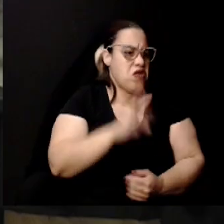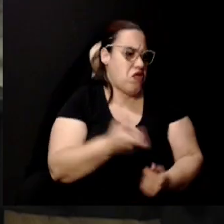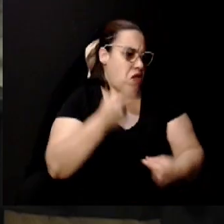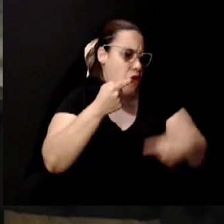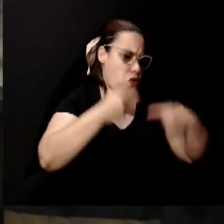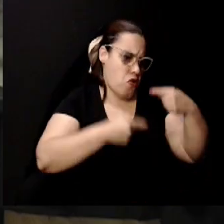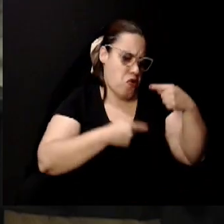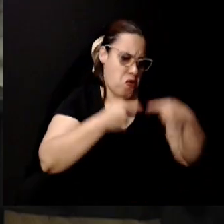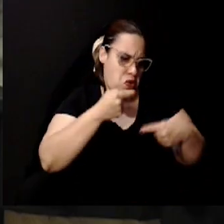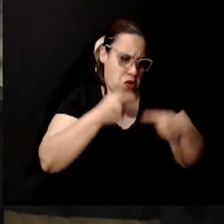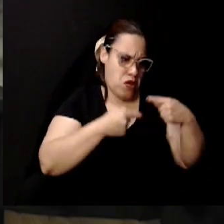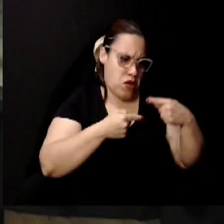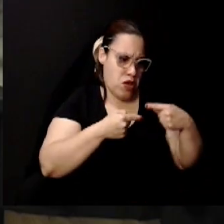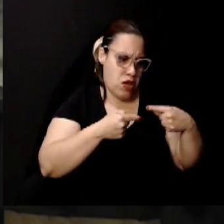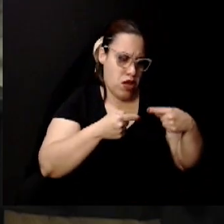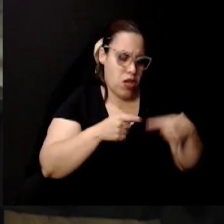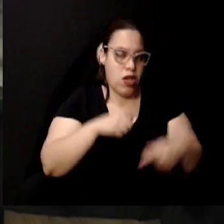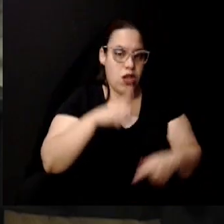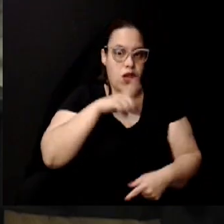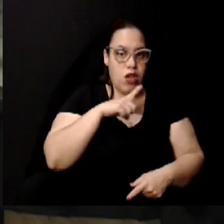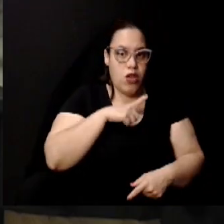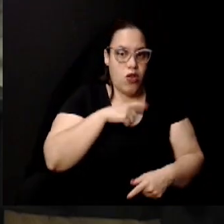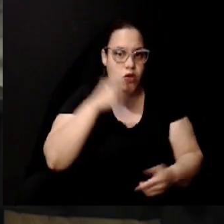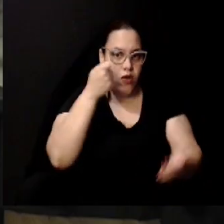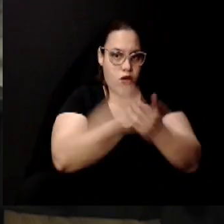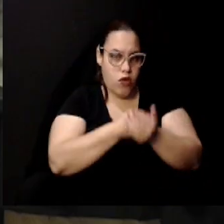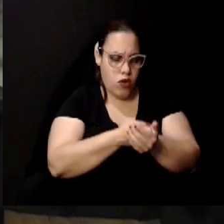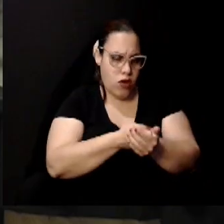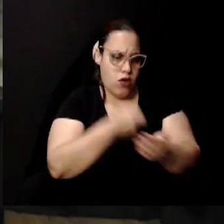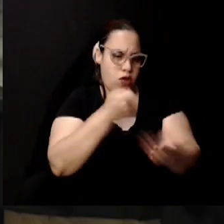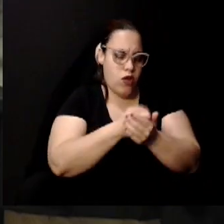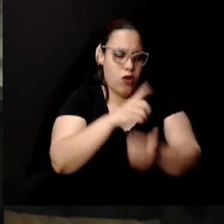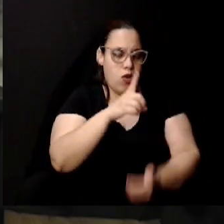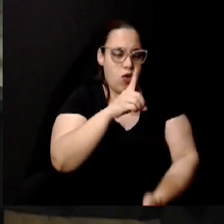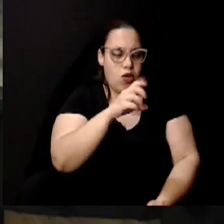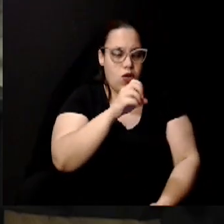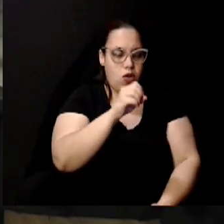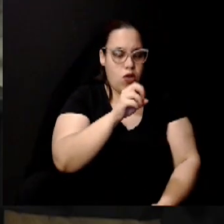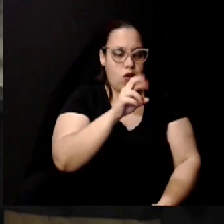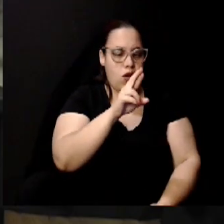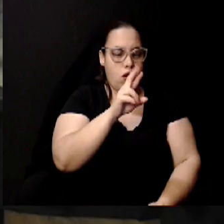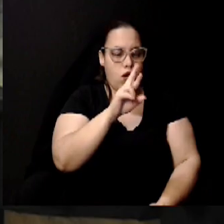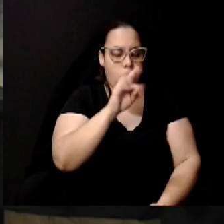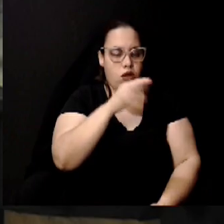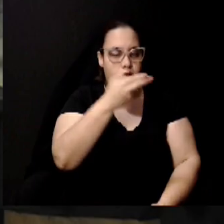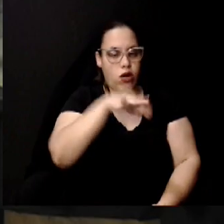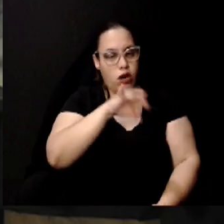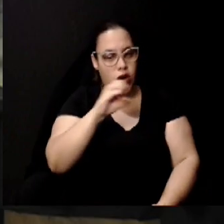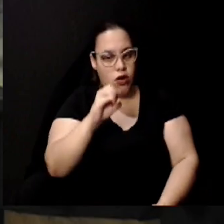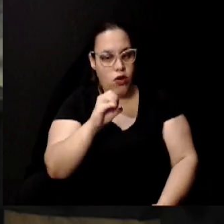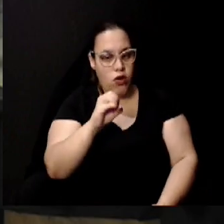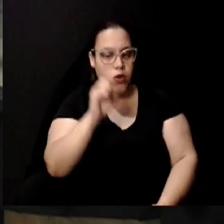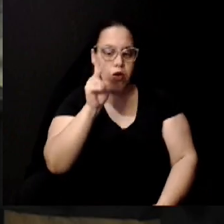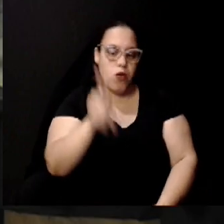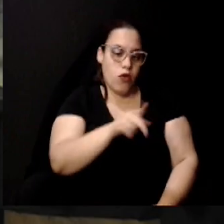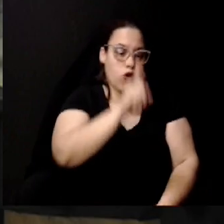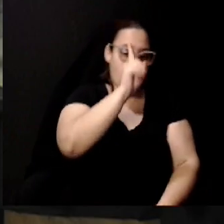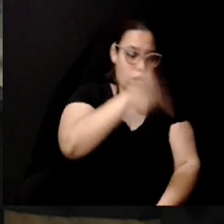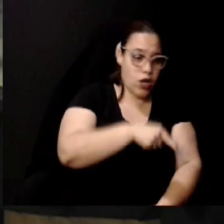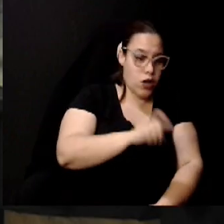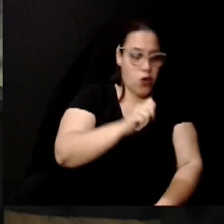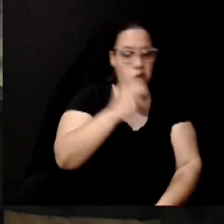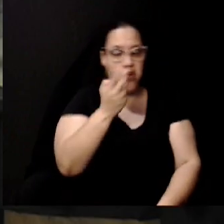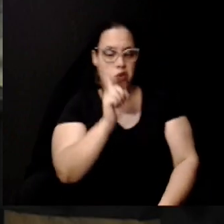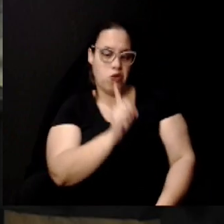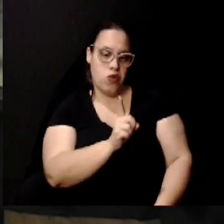questão de, existe doutrinação, não existe doutrinação, porque o professor é isso, porque o professor é aquilo. Talvez eu fosse alienado,